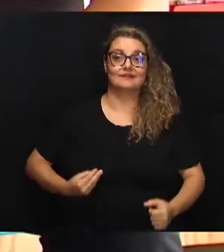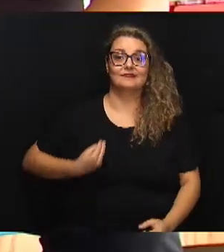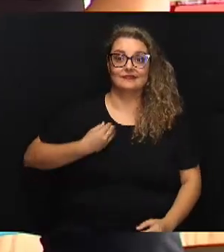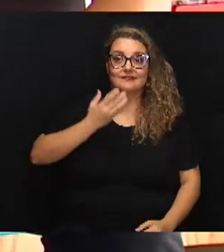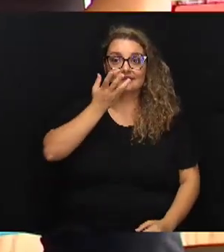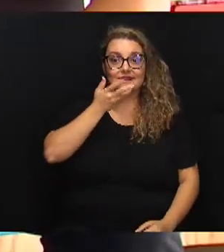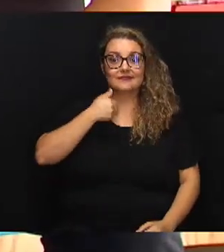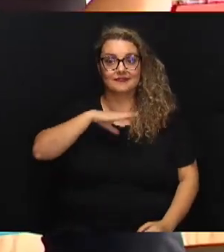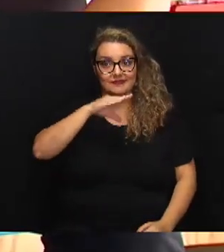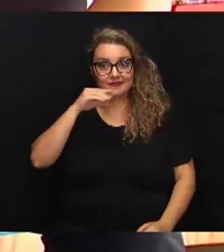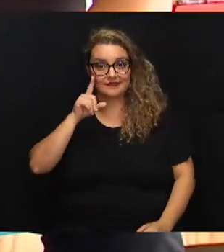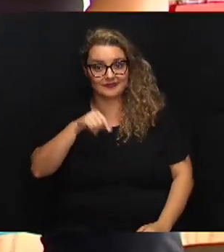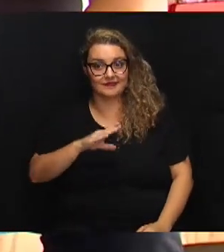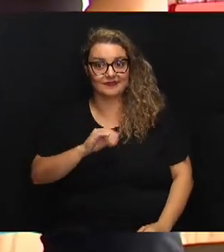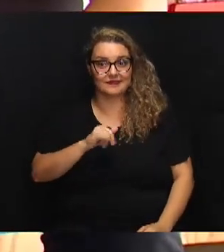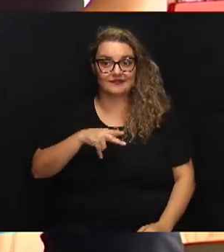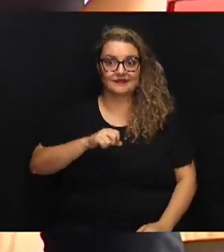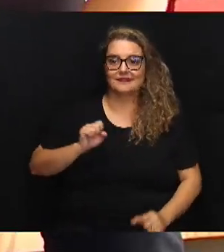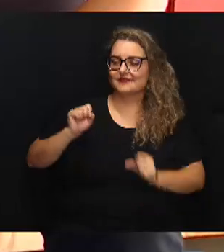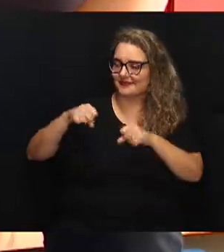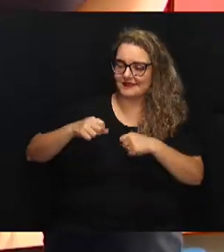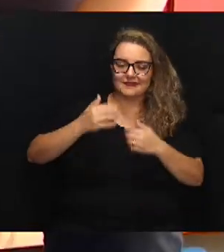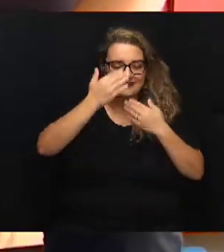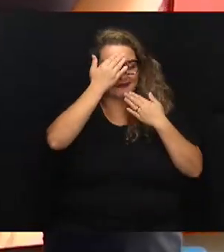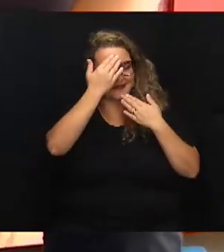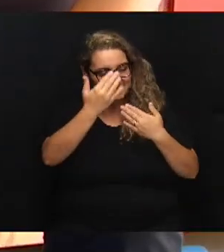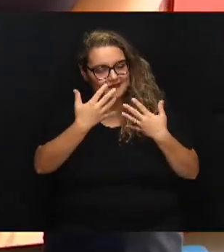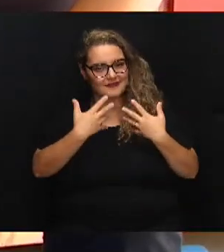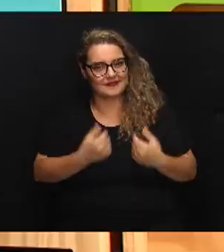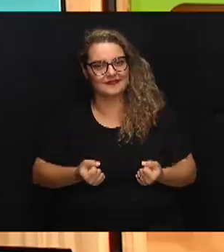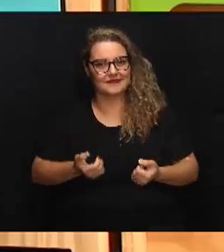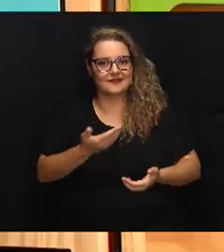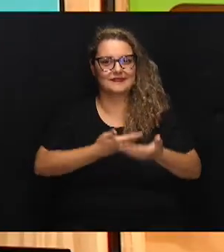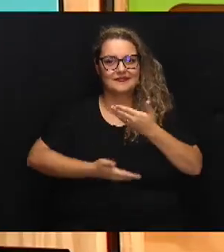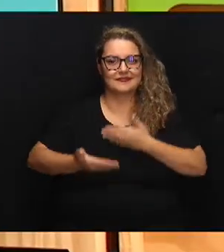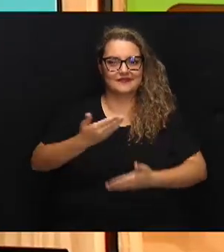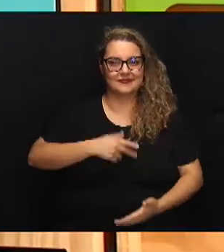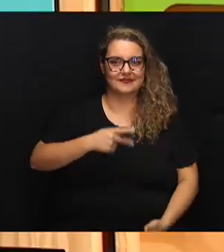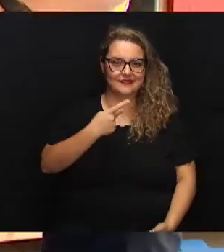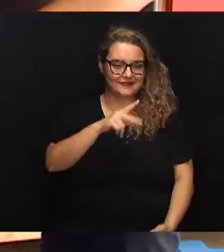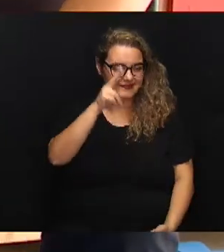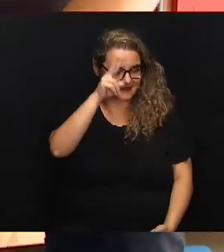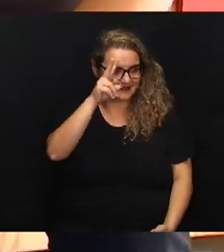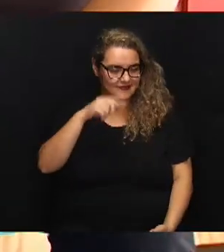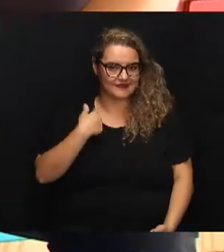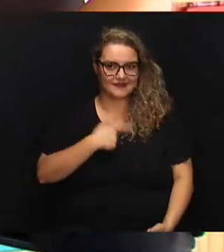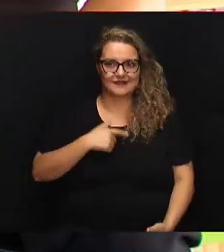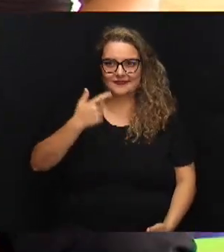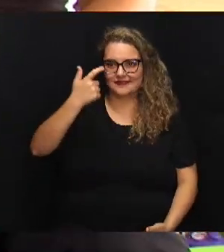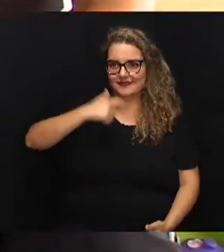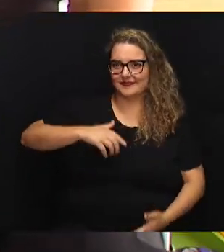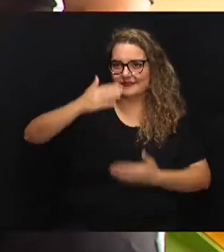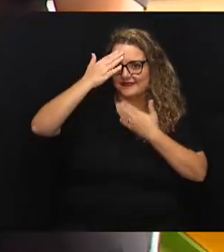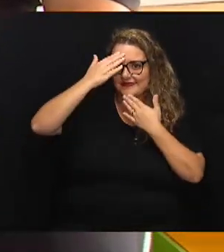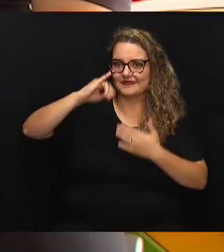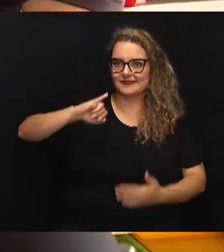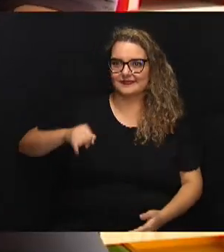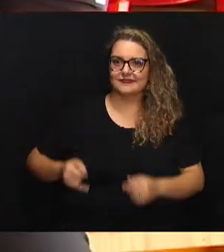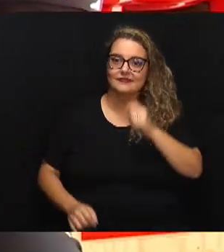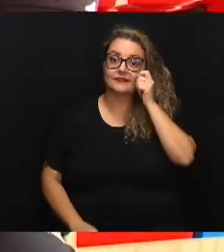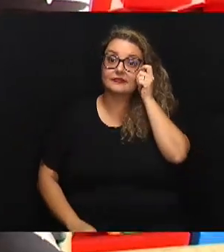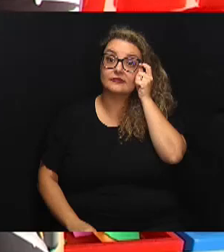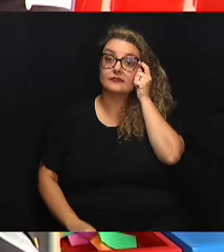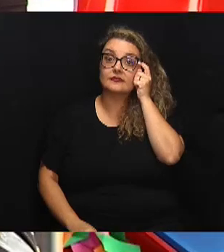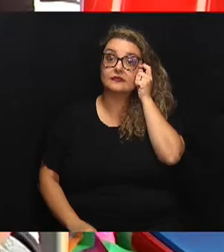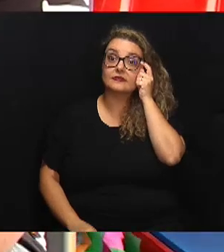crianças e adolescentes, né, Kaique? Sim. Muito obrigada por nos receber e compartilhar a sua história com a gente. Eu que agradeço pela oportunidade, né?